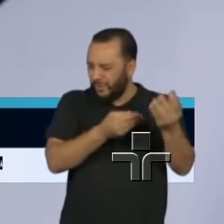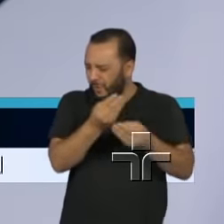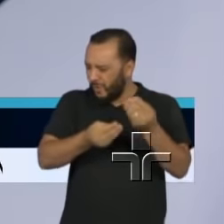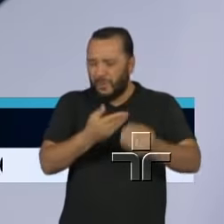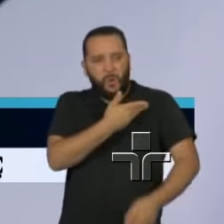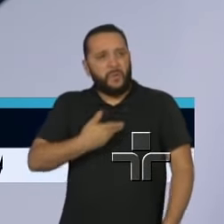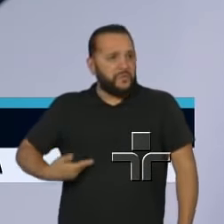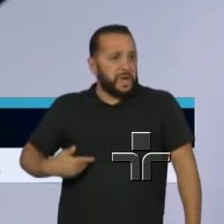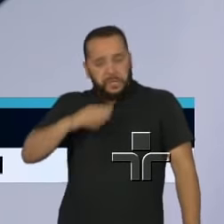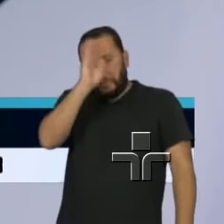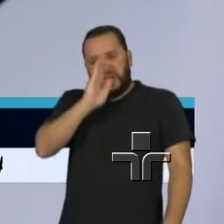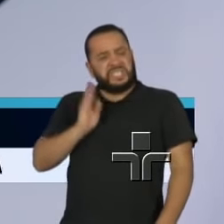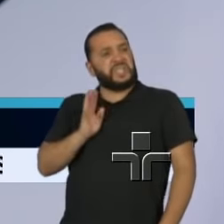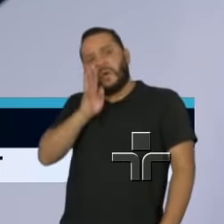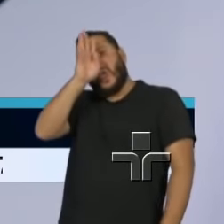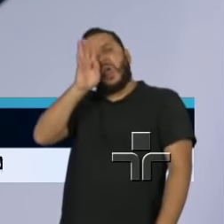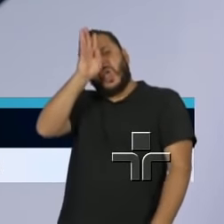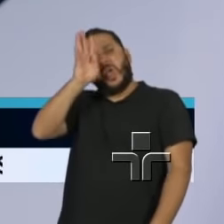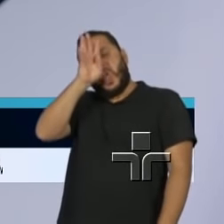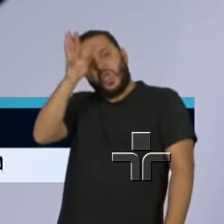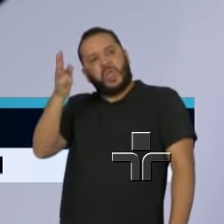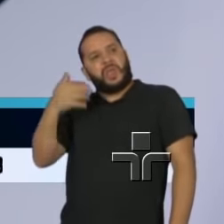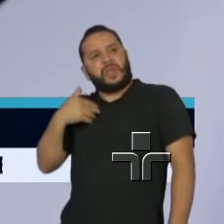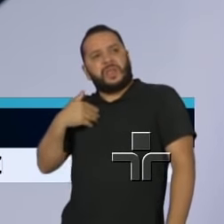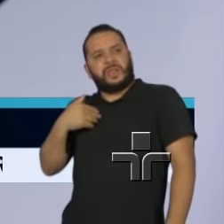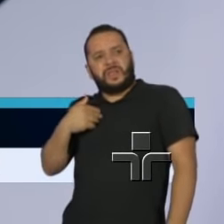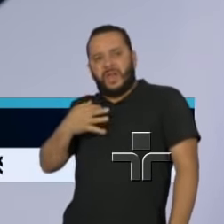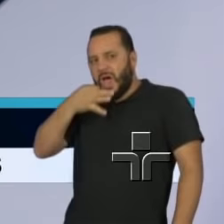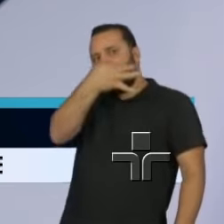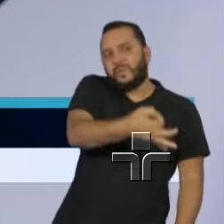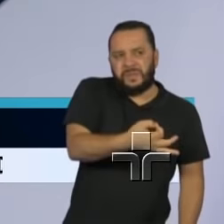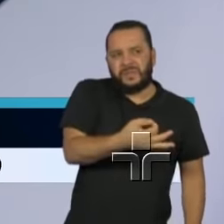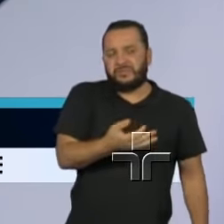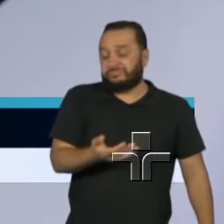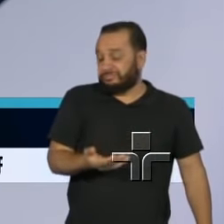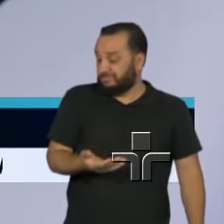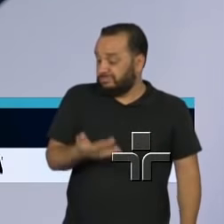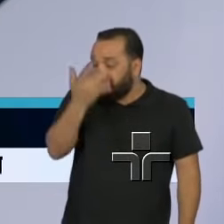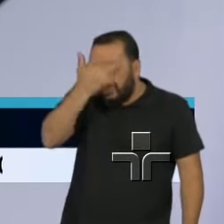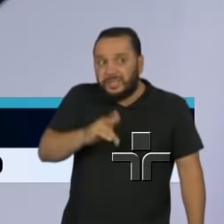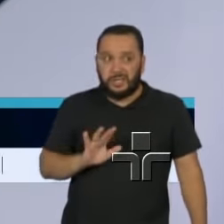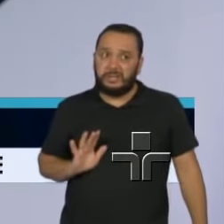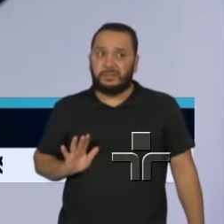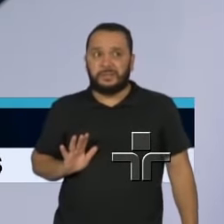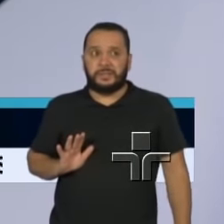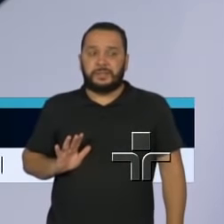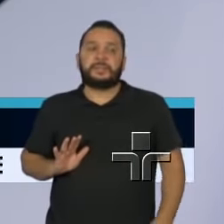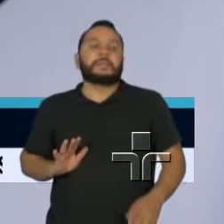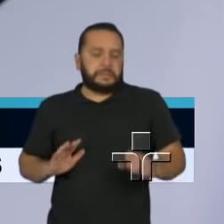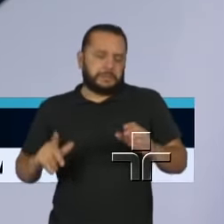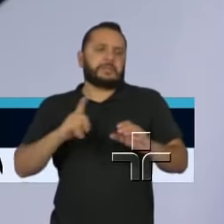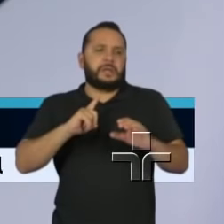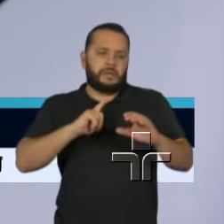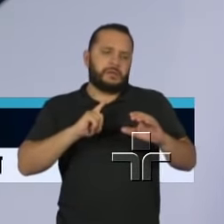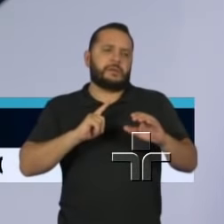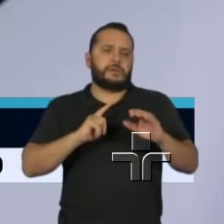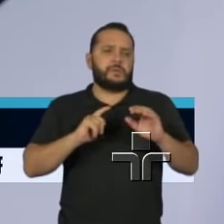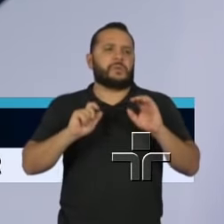deveria tomar, digamos, providências nesta ou naquela direção. Há características do